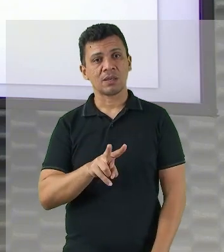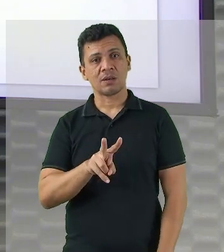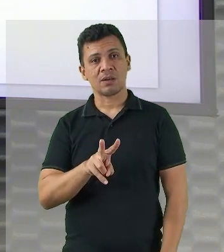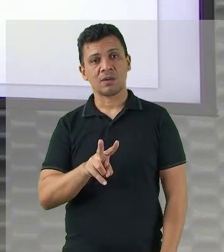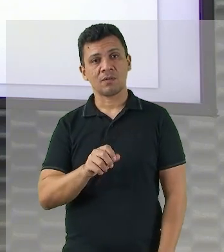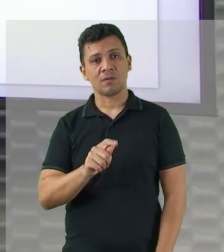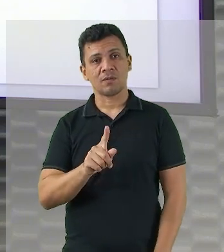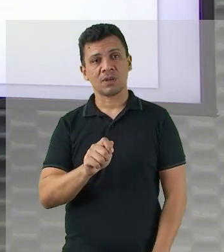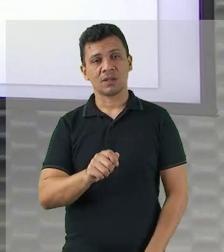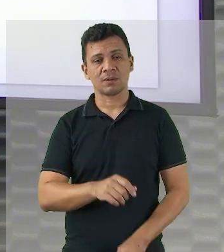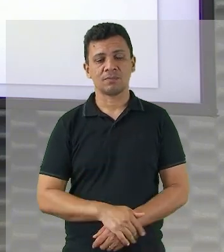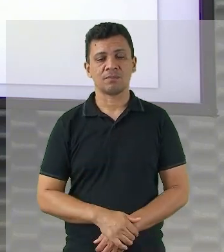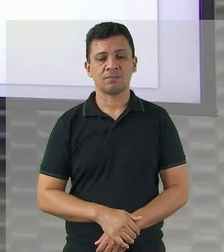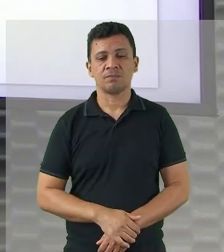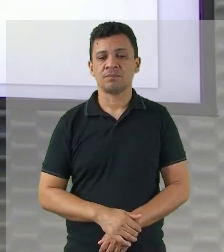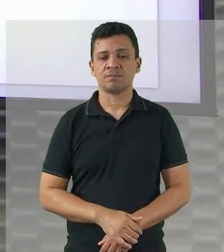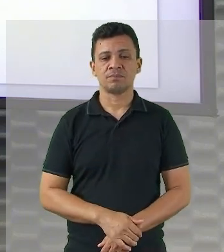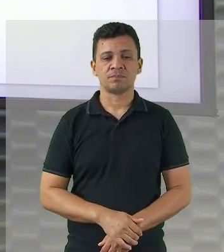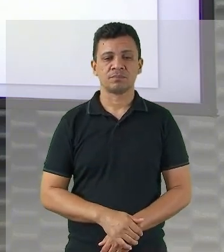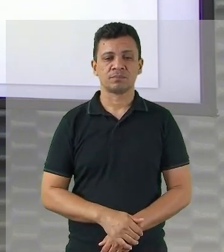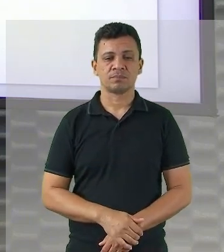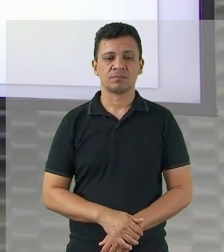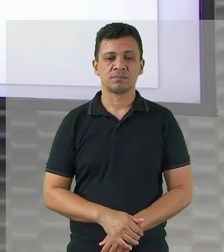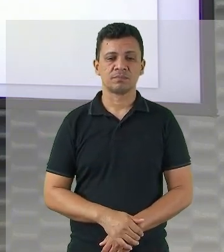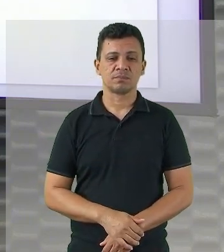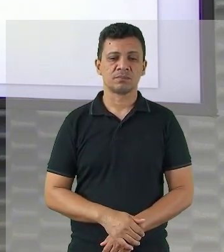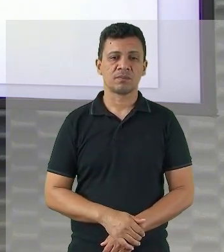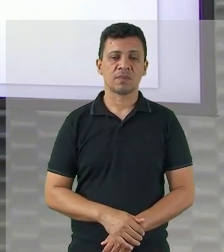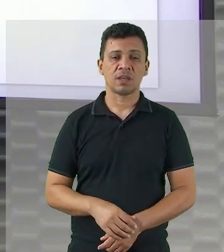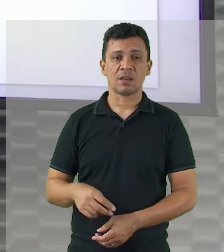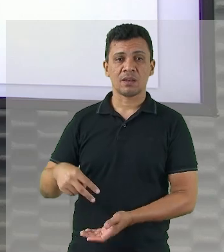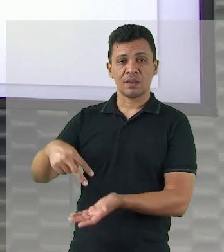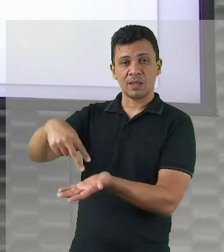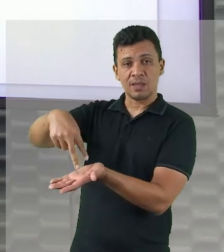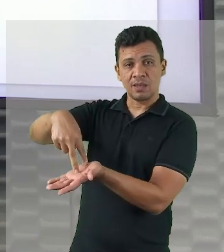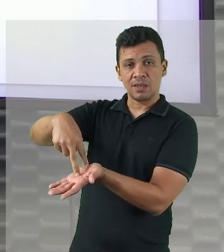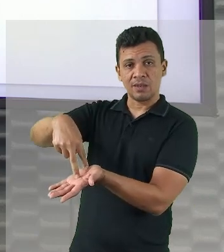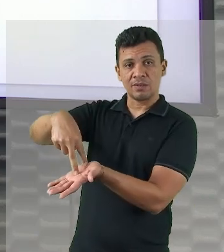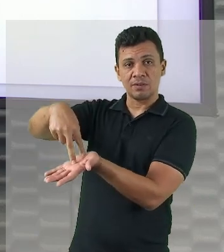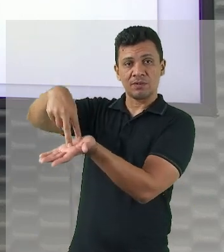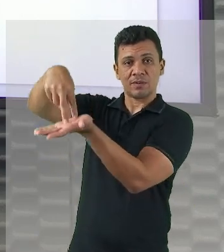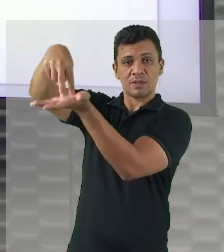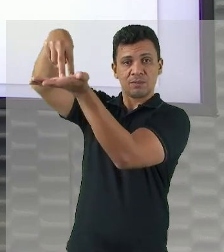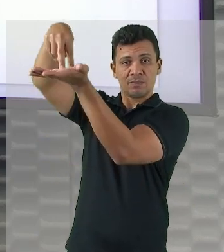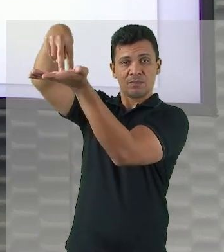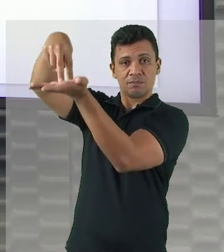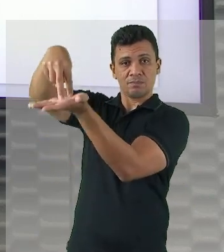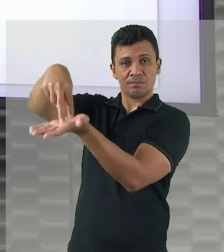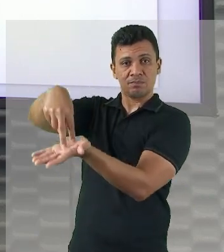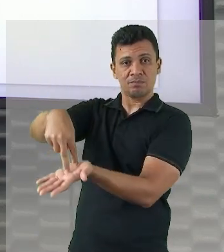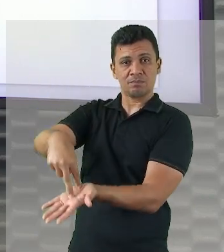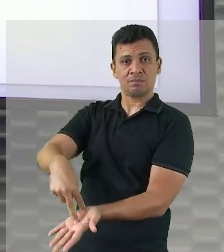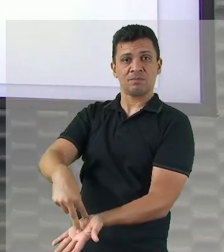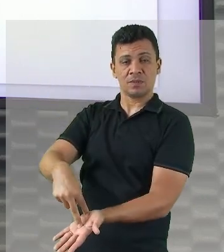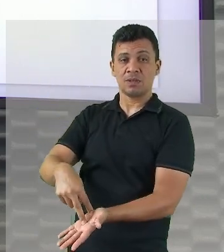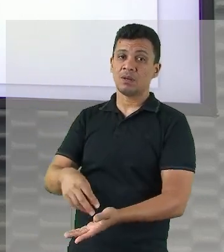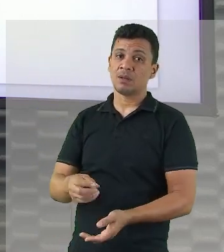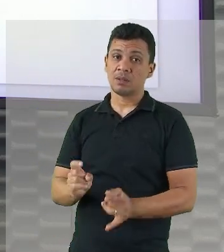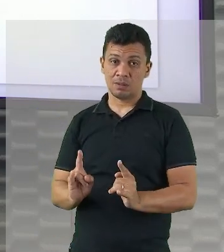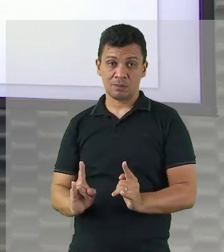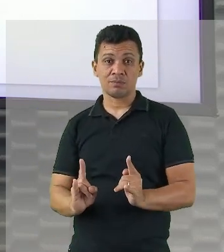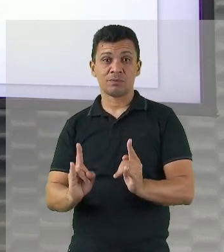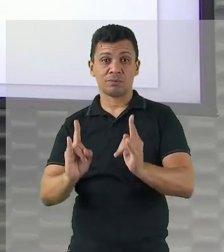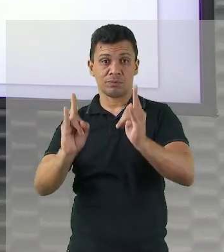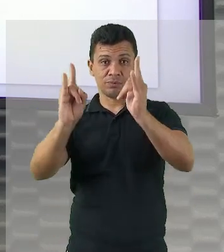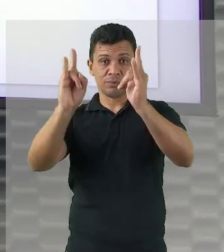disponibilidade. Elevator ou lift é o elevador, caso de estruturas maiores que